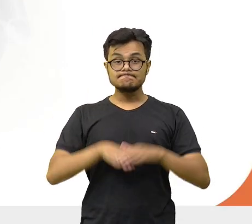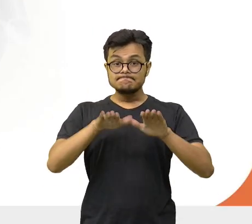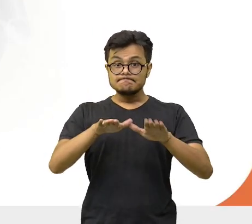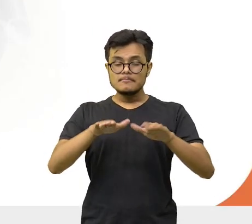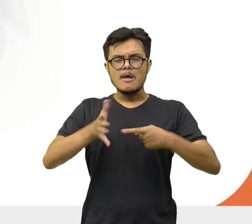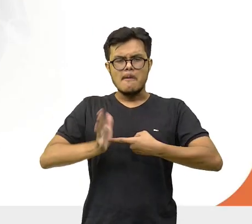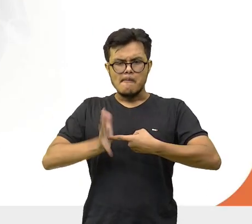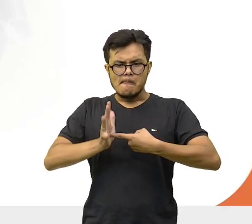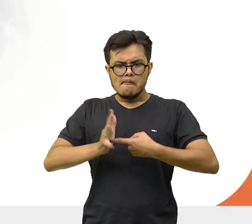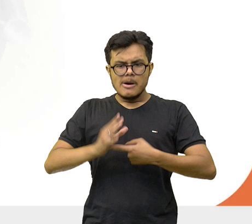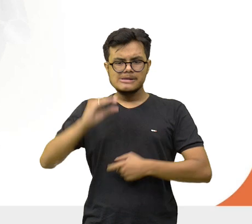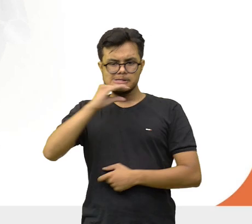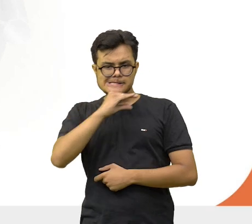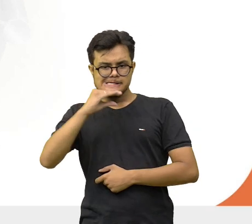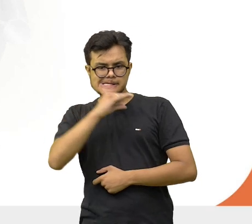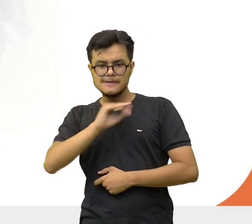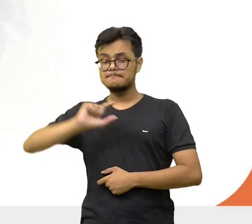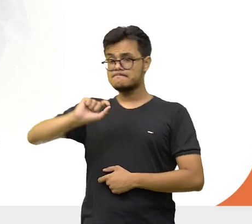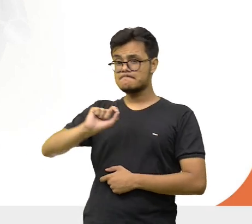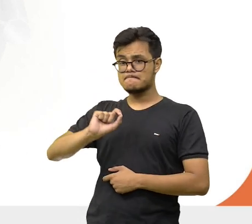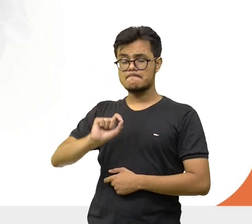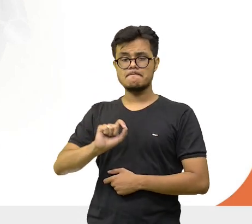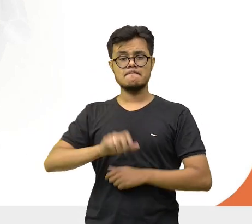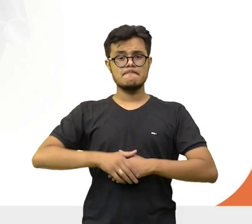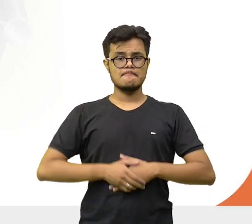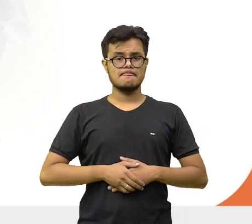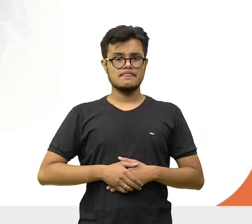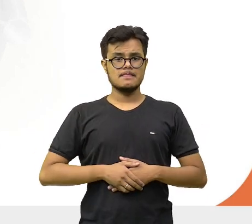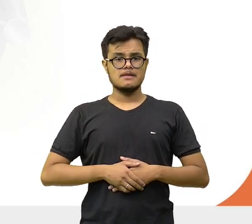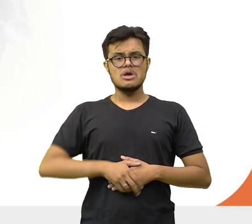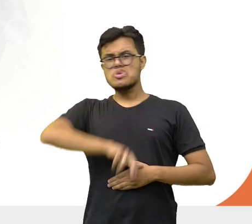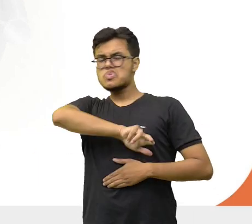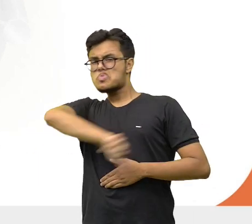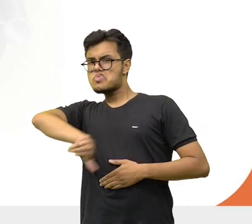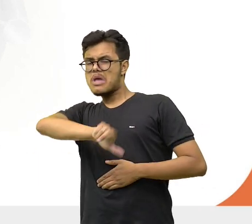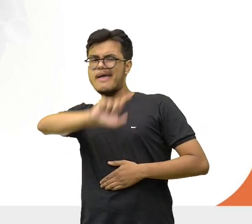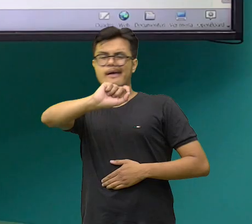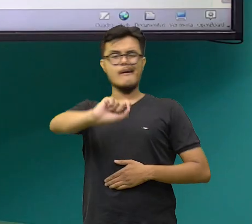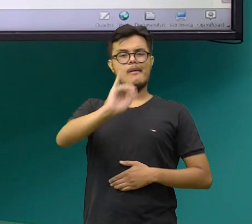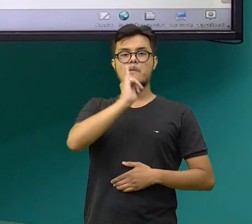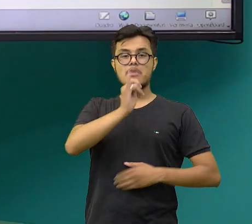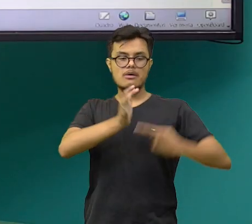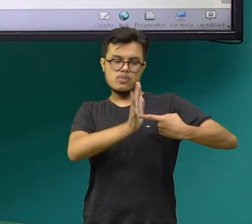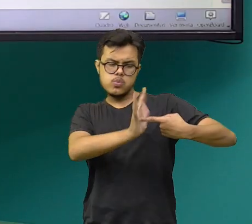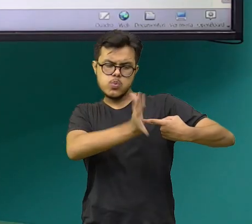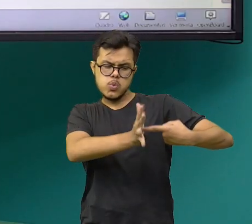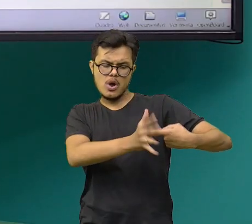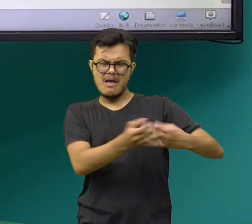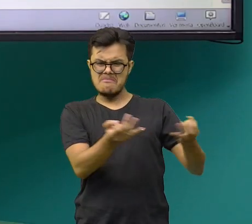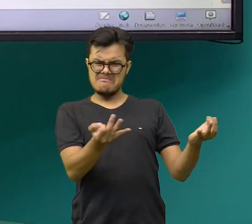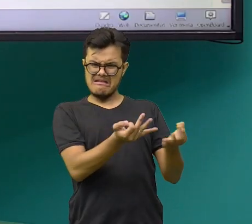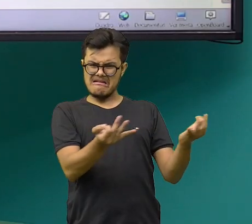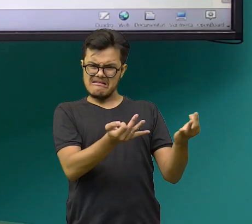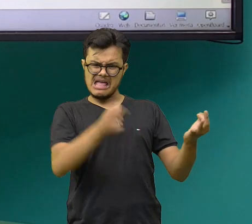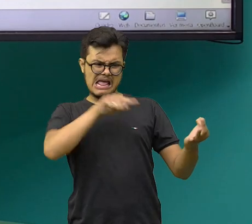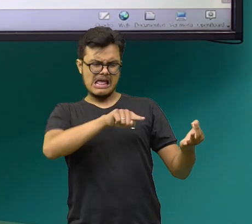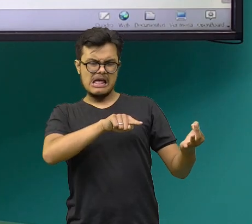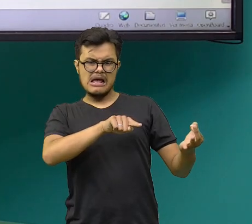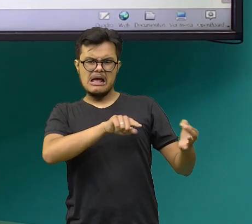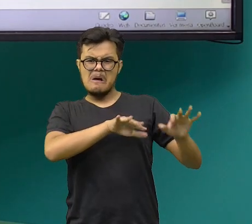ó, na tela, ela não é uma máquina perfeita, ou seja, ela não